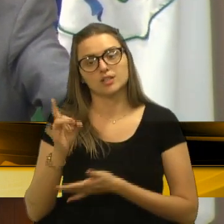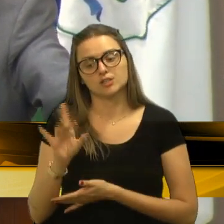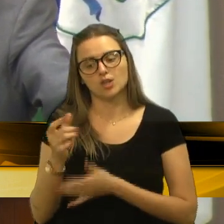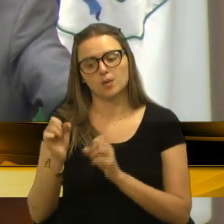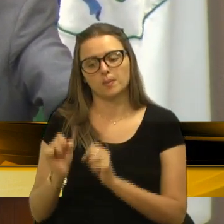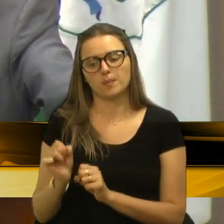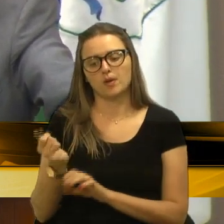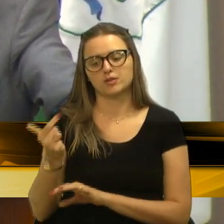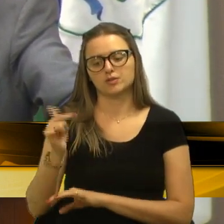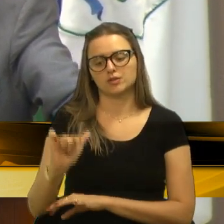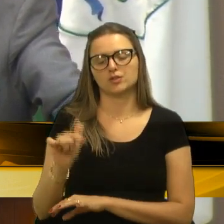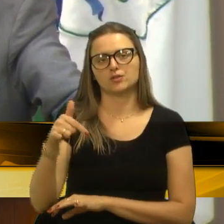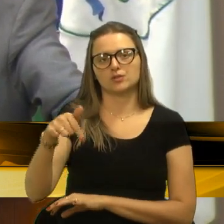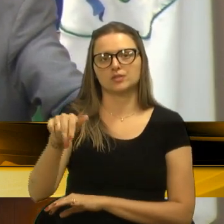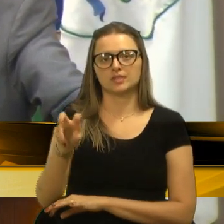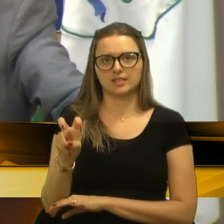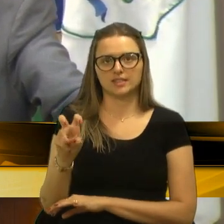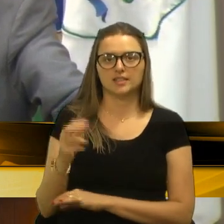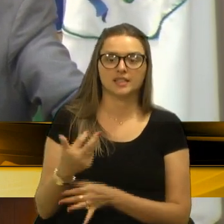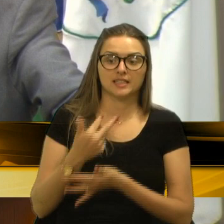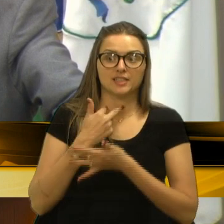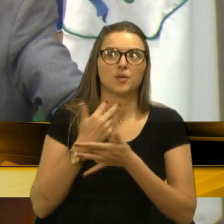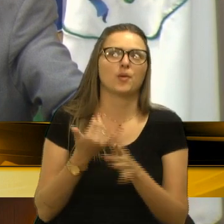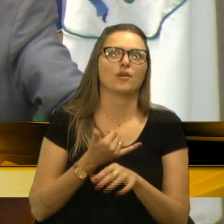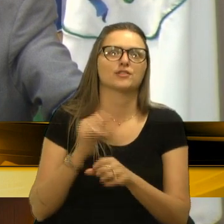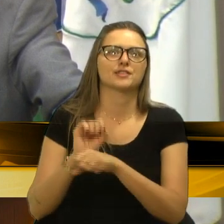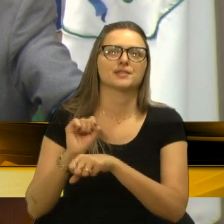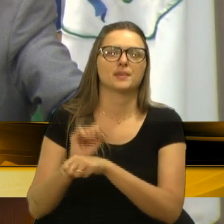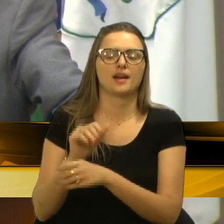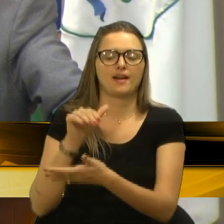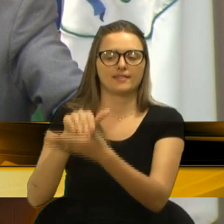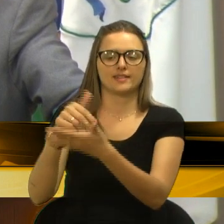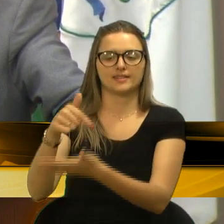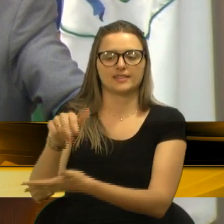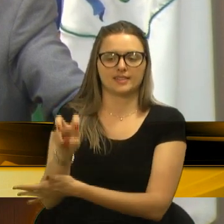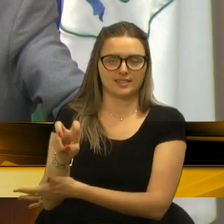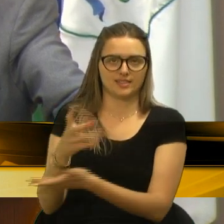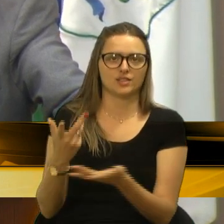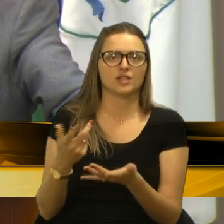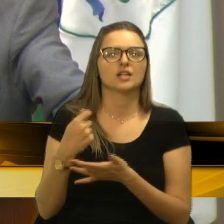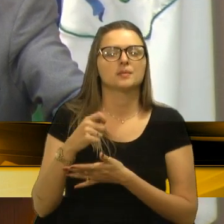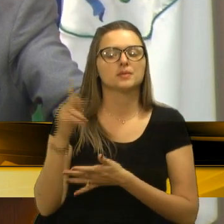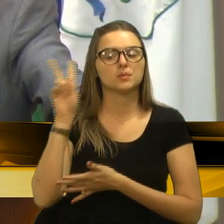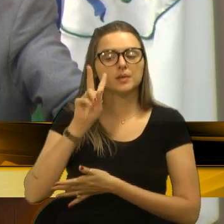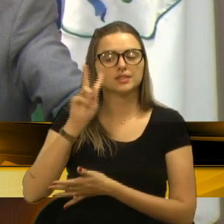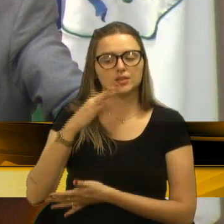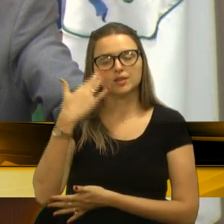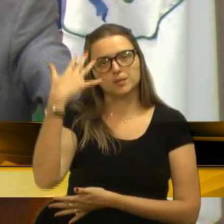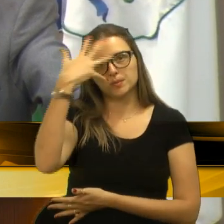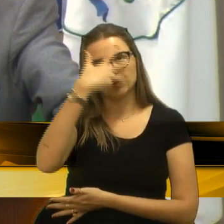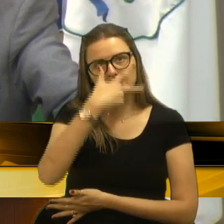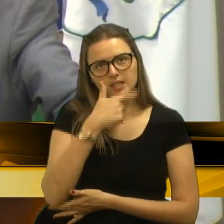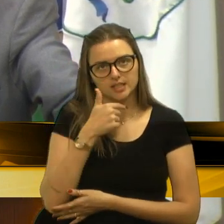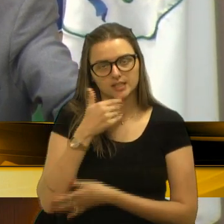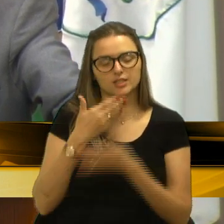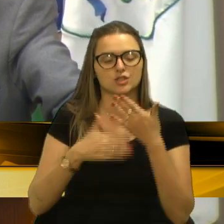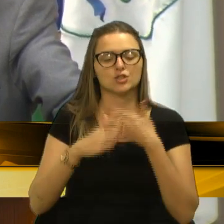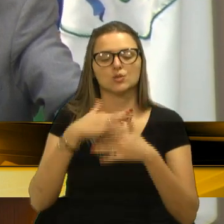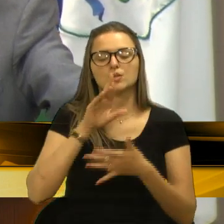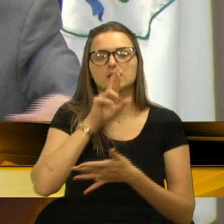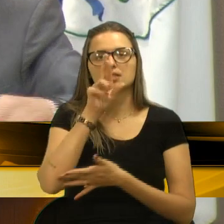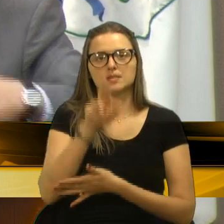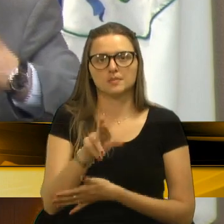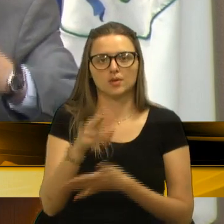aos 75. Mas não dá para deixar passar batido uma história tão bela e de tanto resultado e de